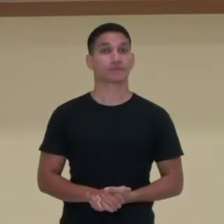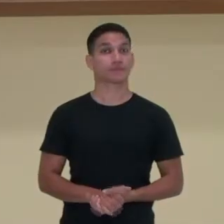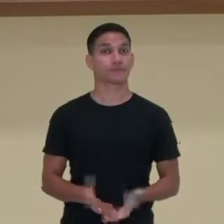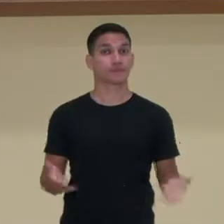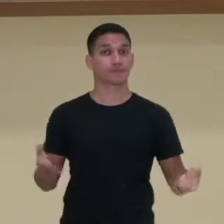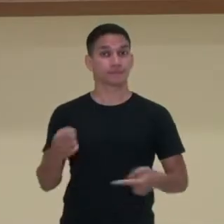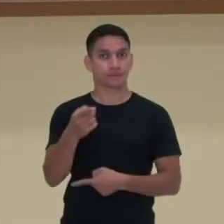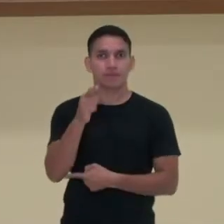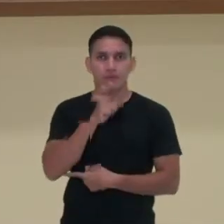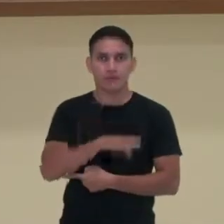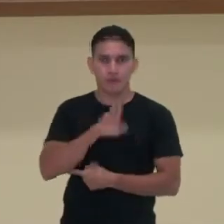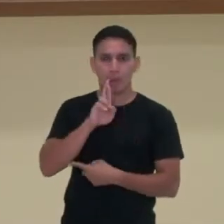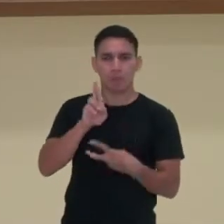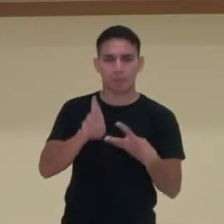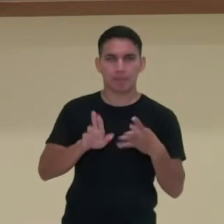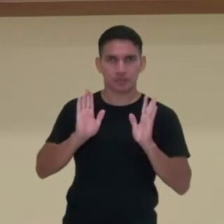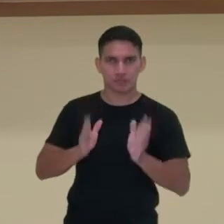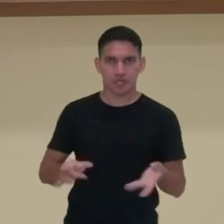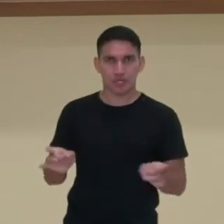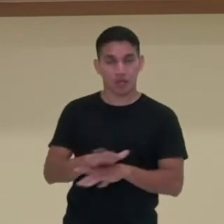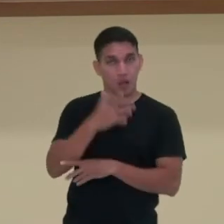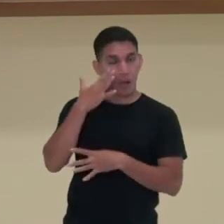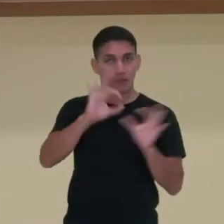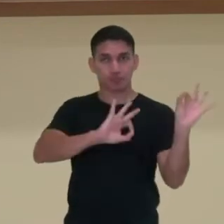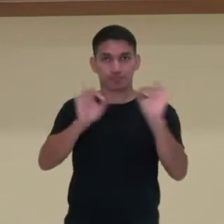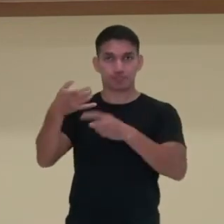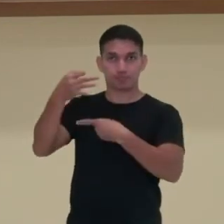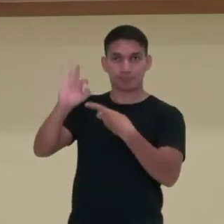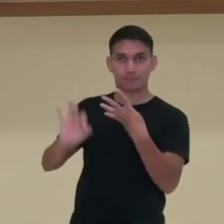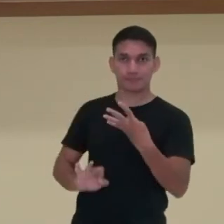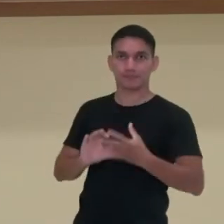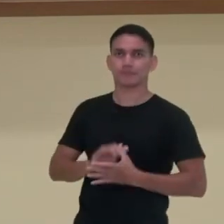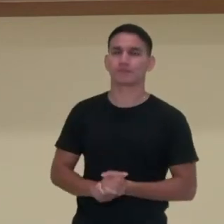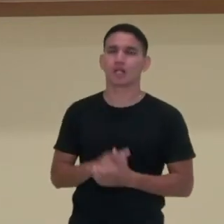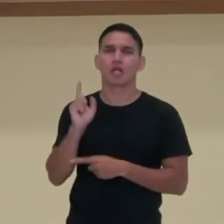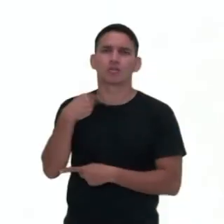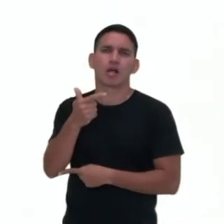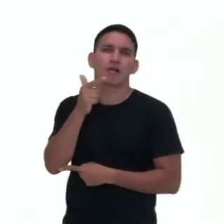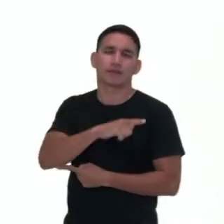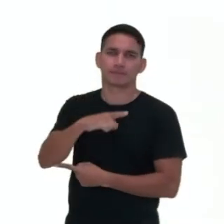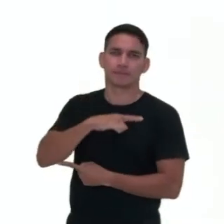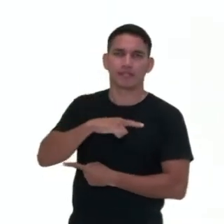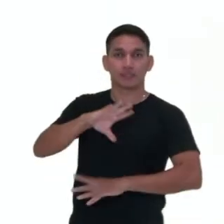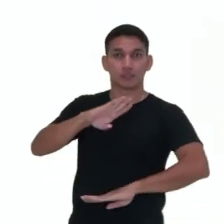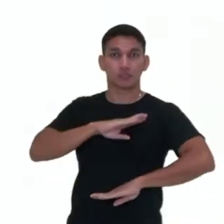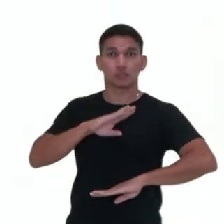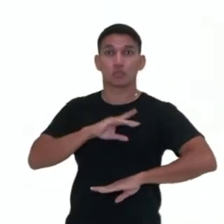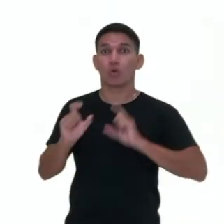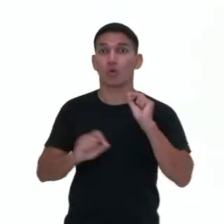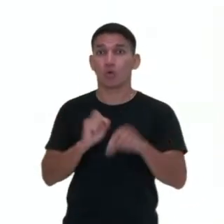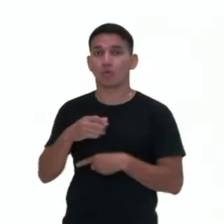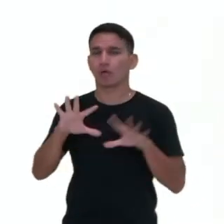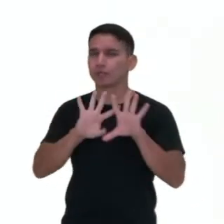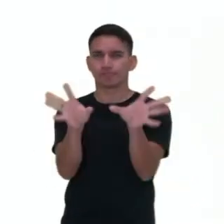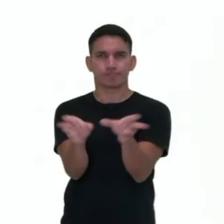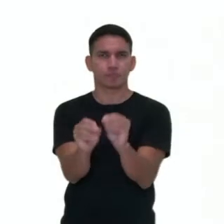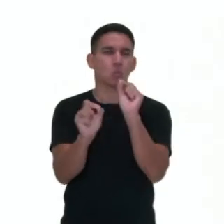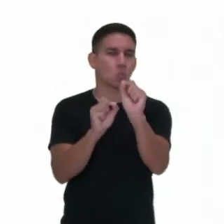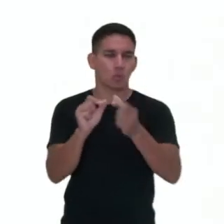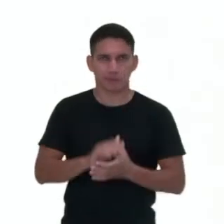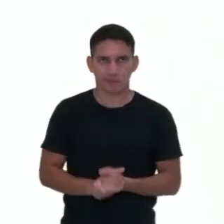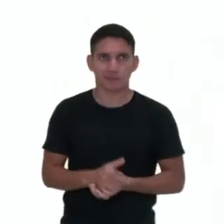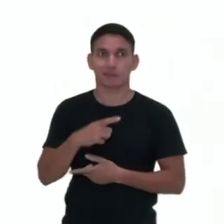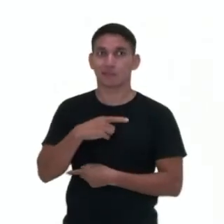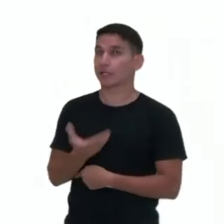E aí, pessoal, resolveram? Vamos acompanhar a correção aqui comigo? Então, nós temos a situação, pessoal, resumindo ela, nós temos aqui